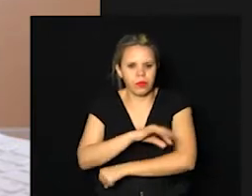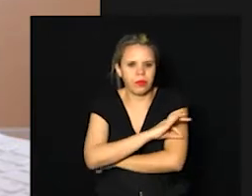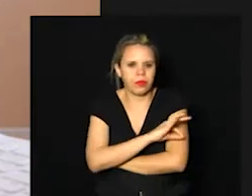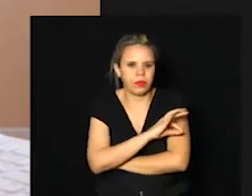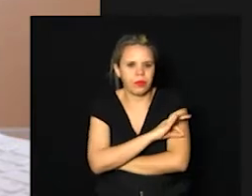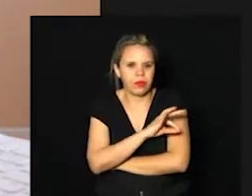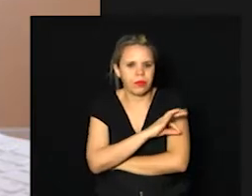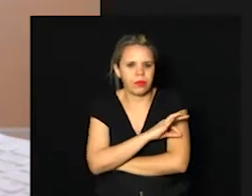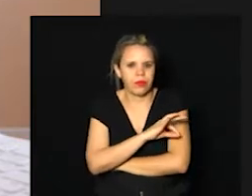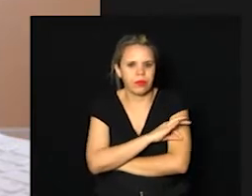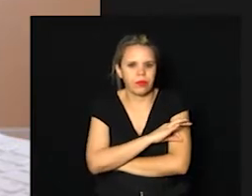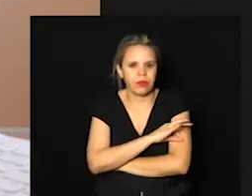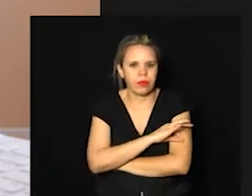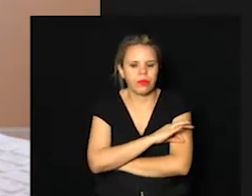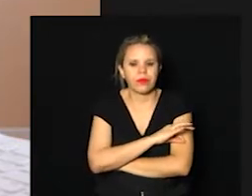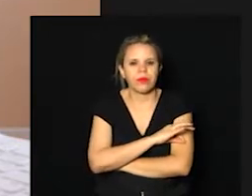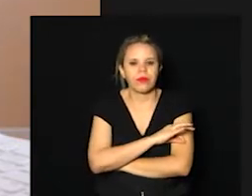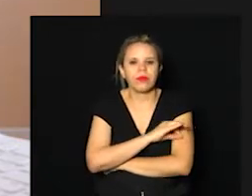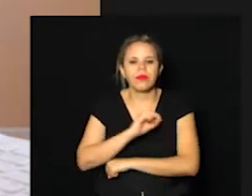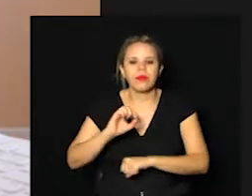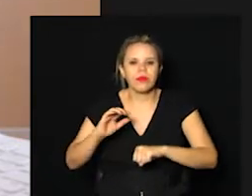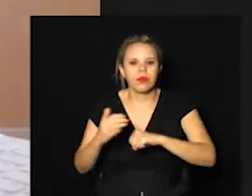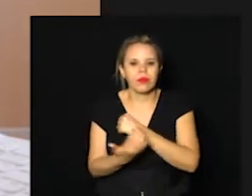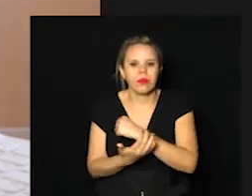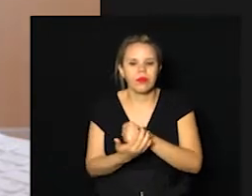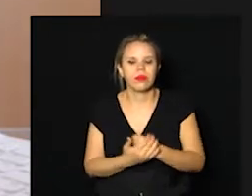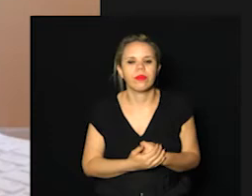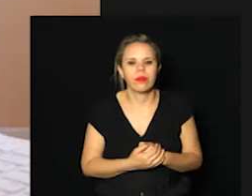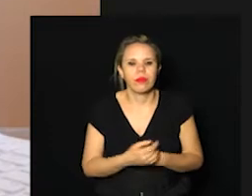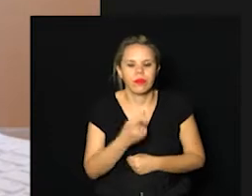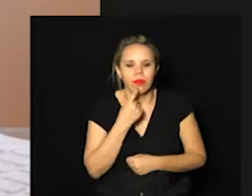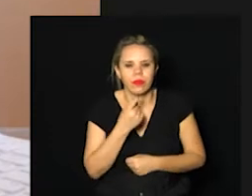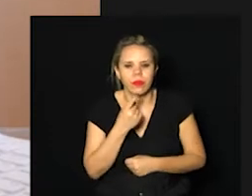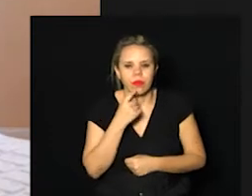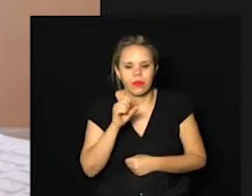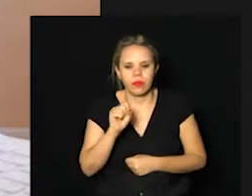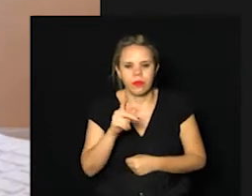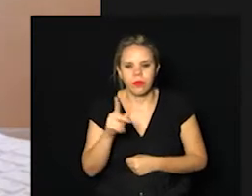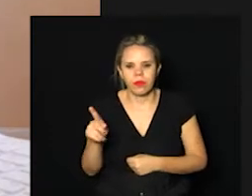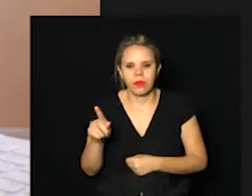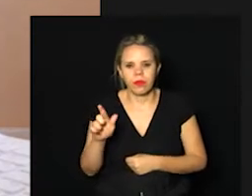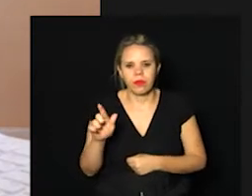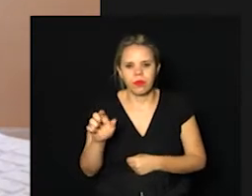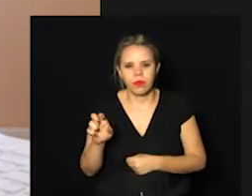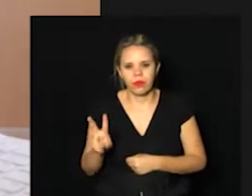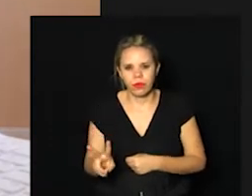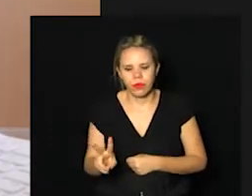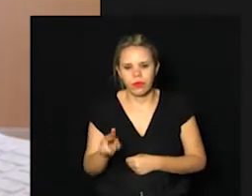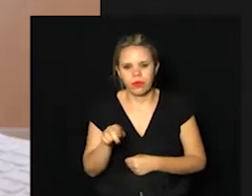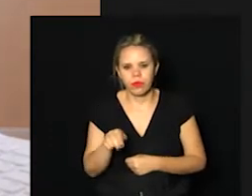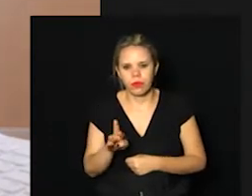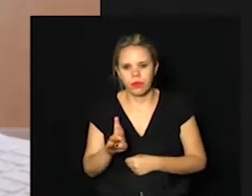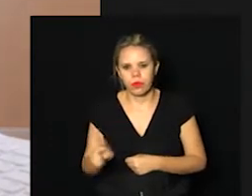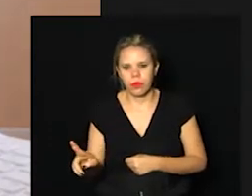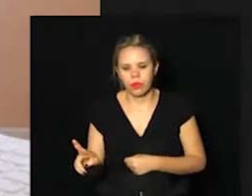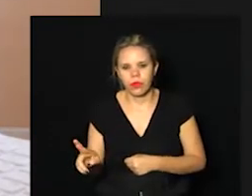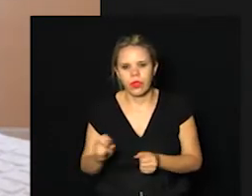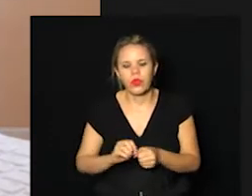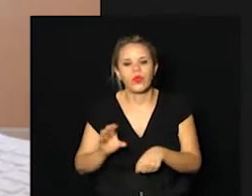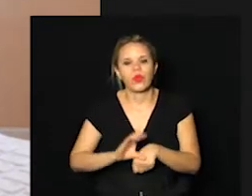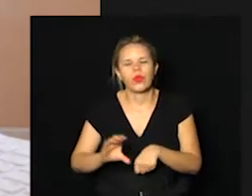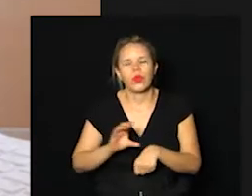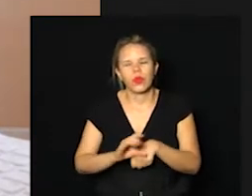prefeitura, naquele ícone covid-19 campinas.sp.gov.br, fazer um